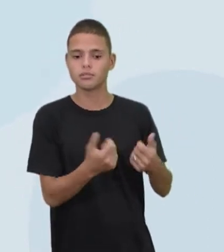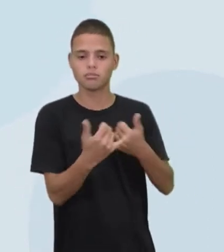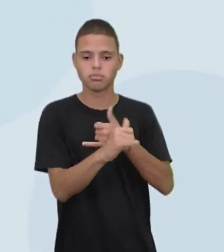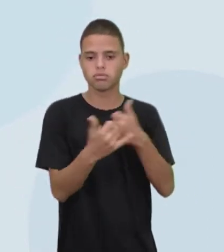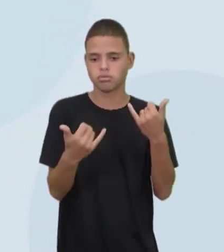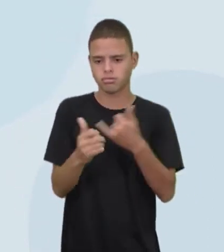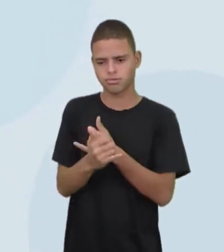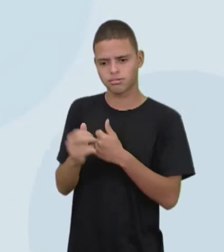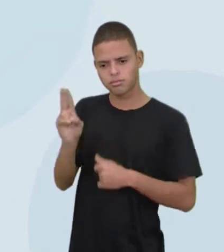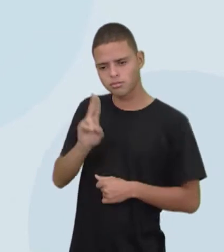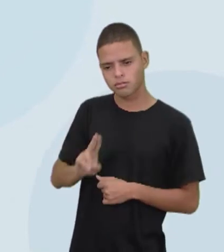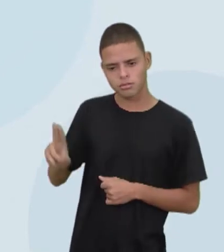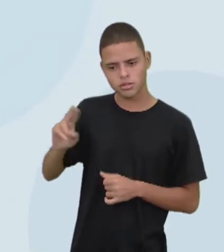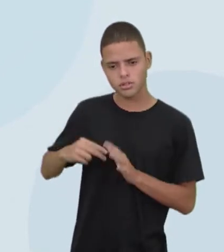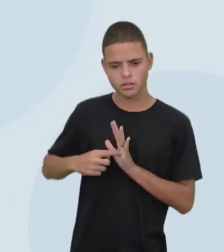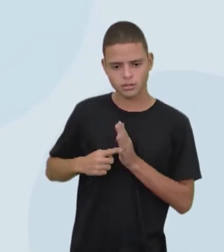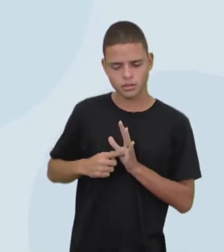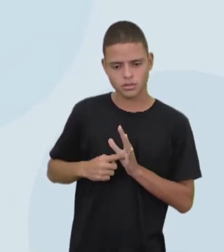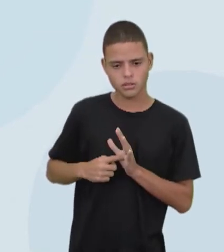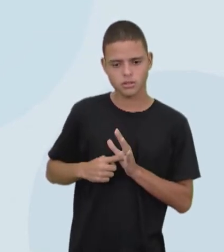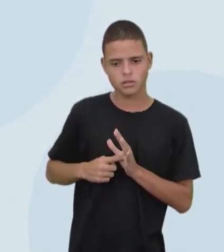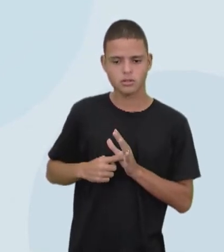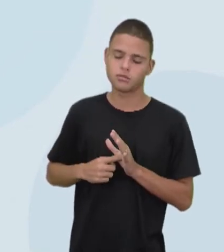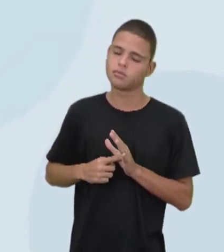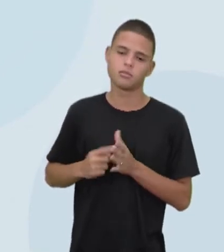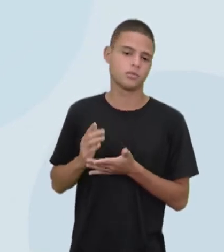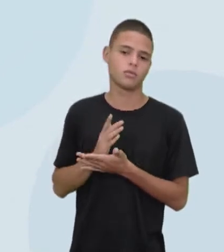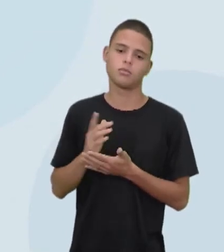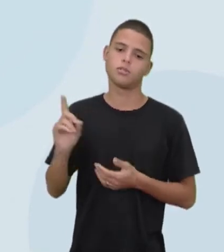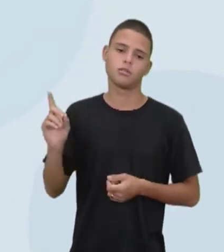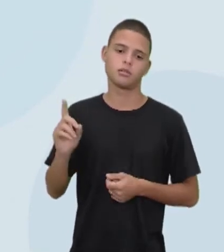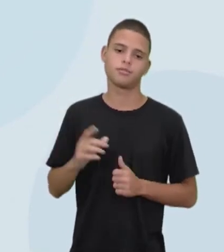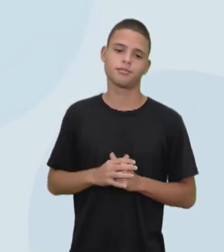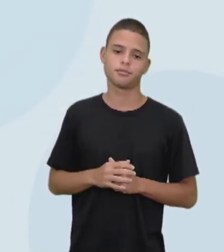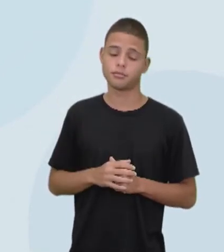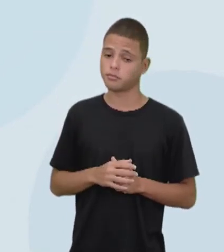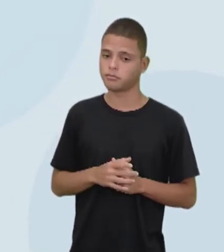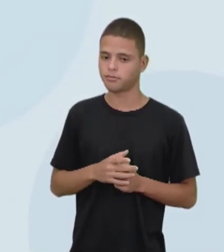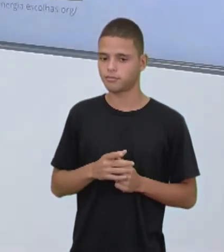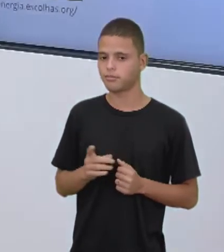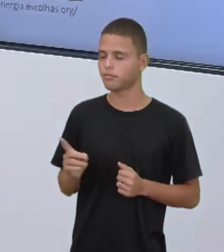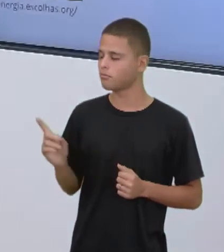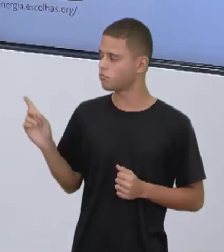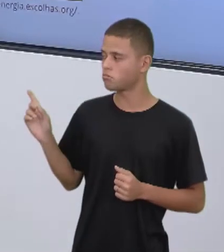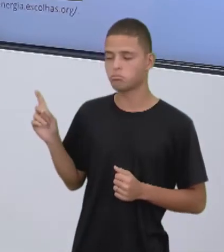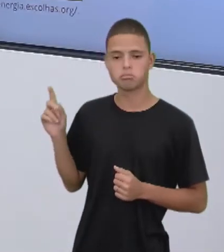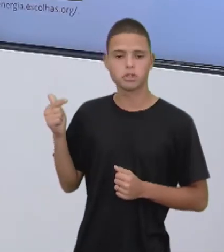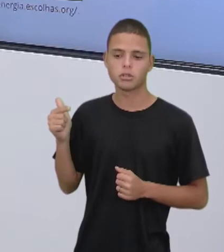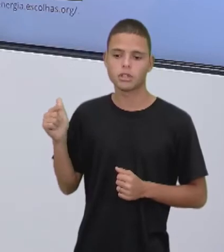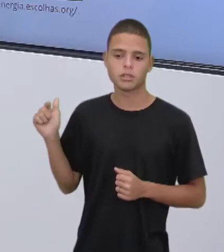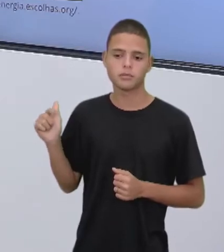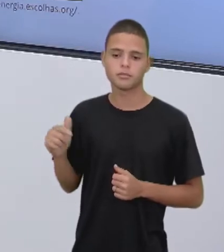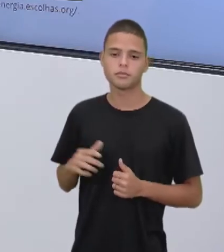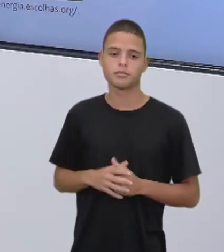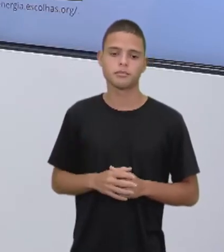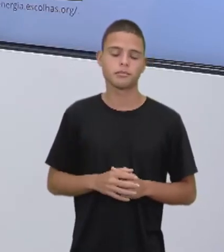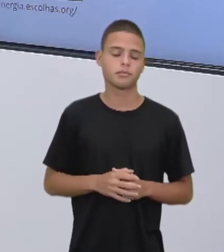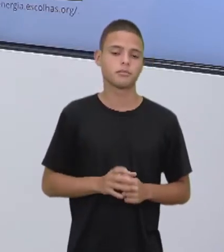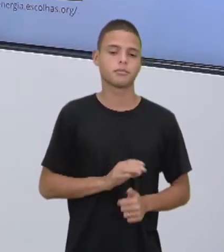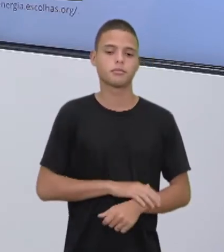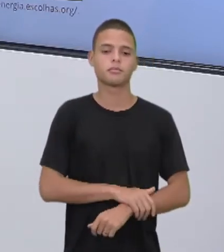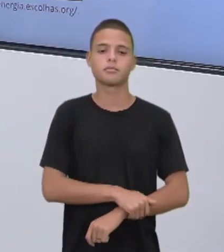eletricidade usam um gerador? Nem todas, tá? Esse aqui é um exemplo de que não tem um gerador, ó. Aqui